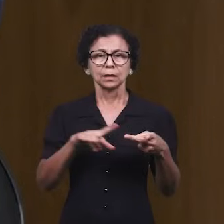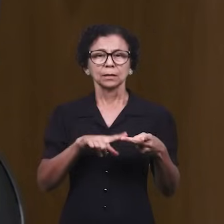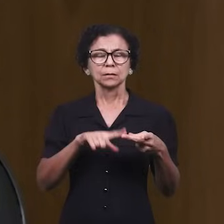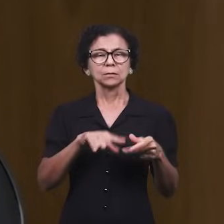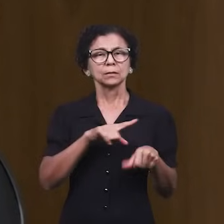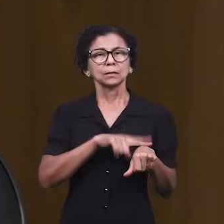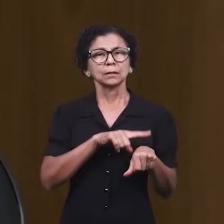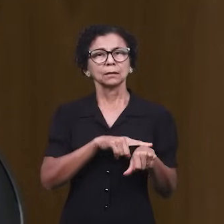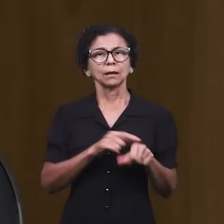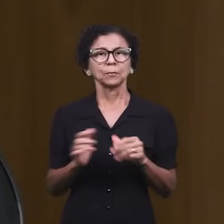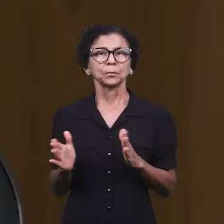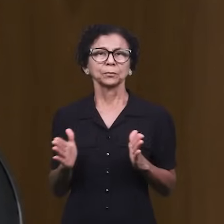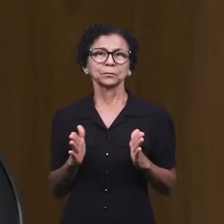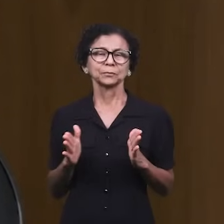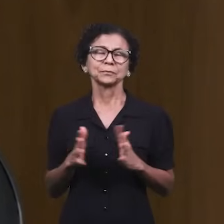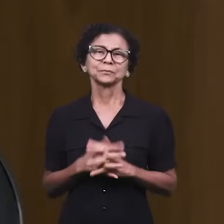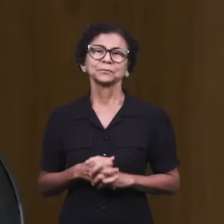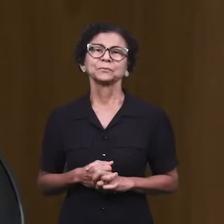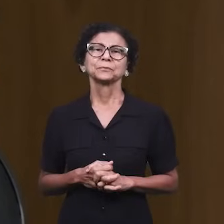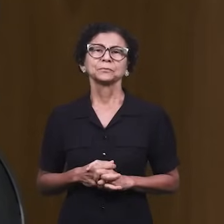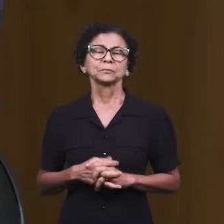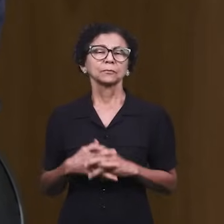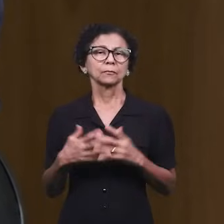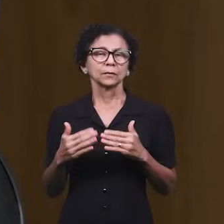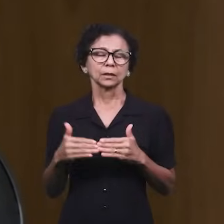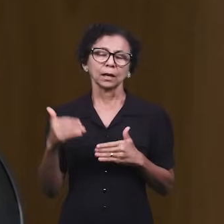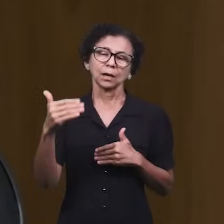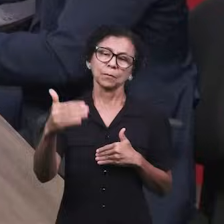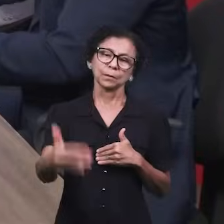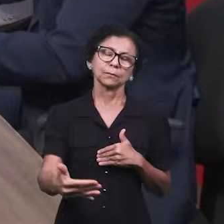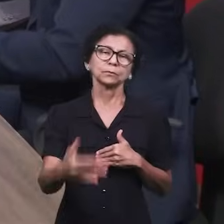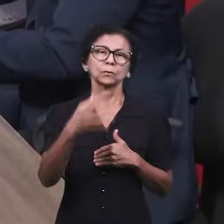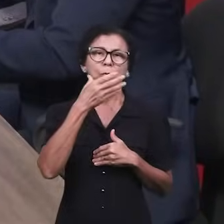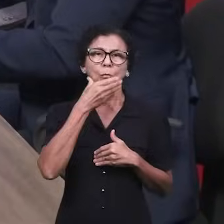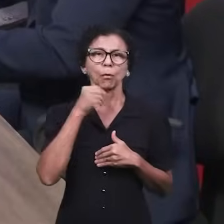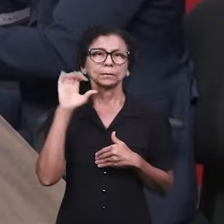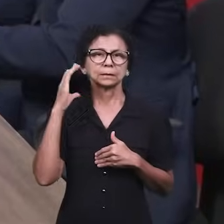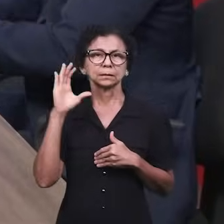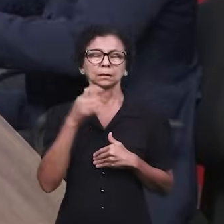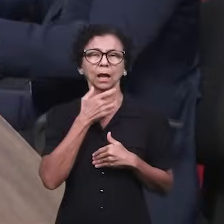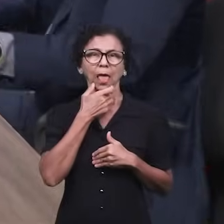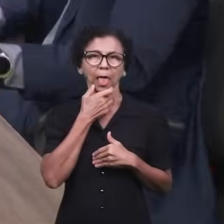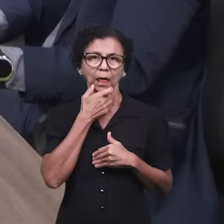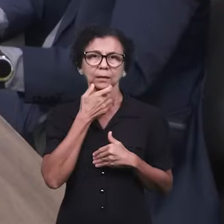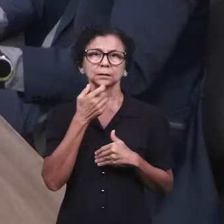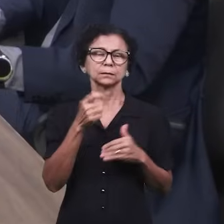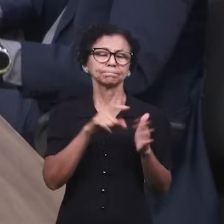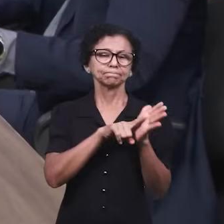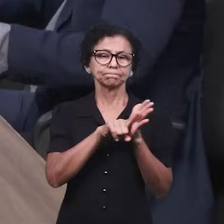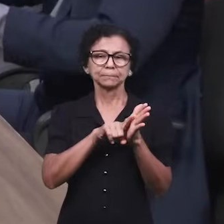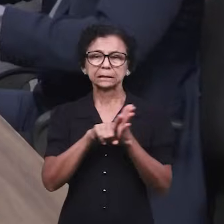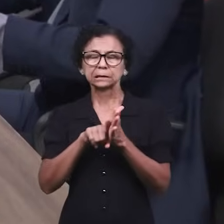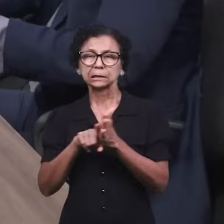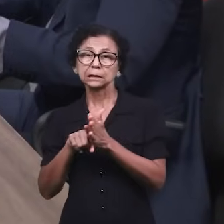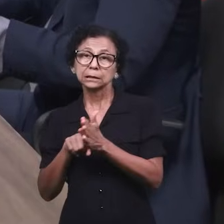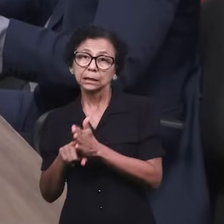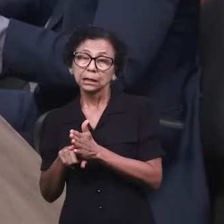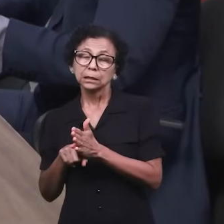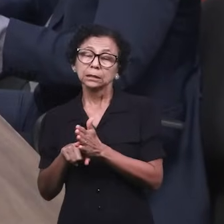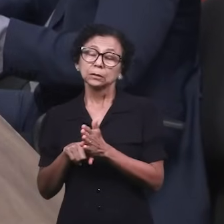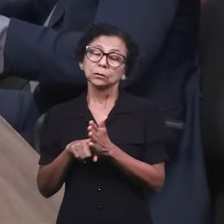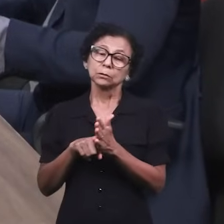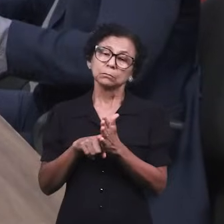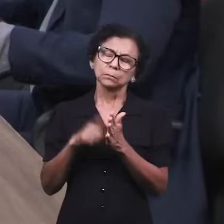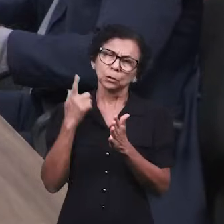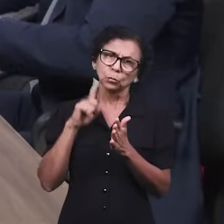Né? Dali para frente, Einstein fez algumas explicações que a física newtoniana conseguia